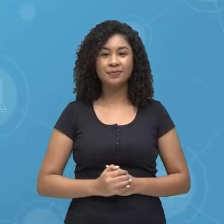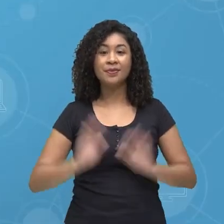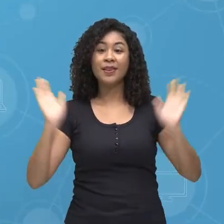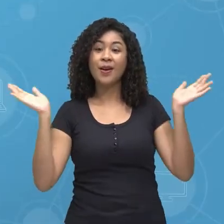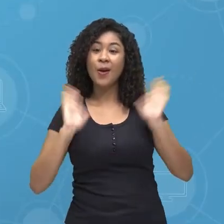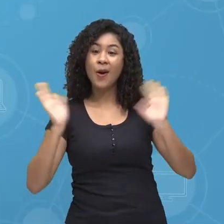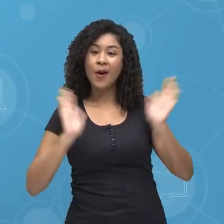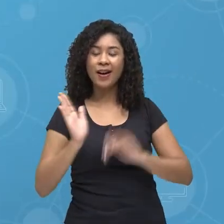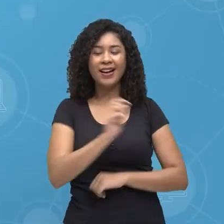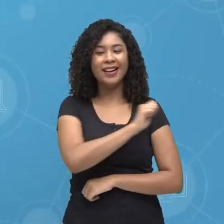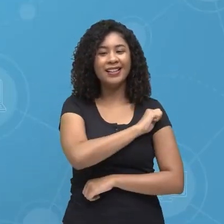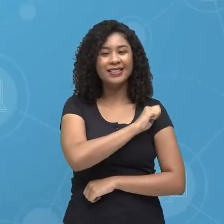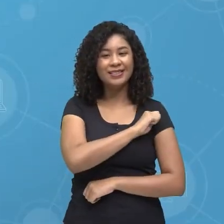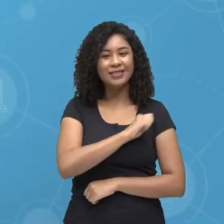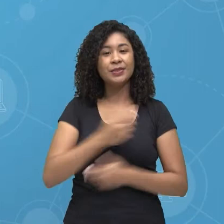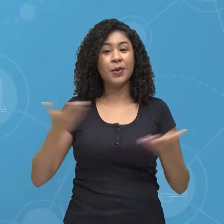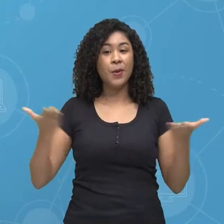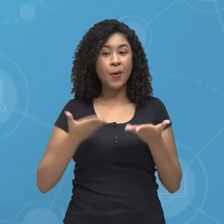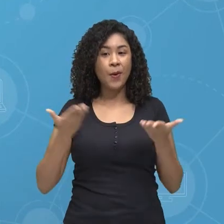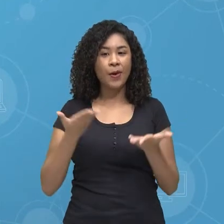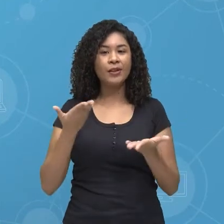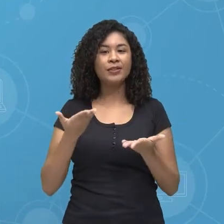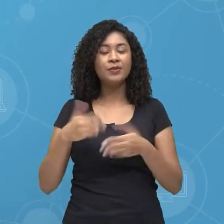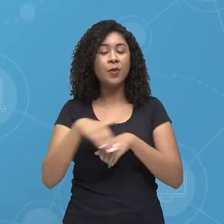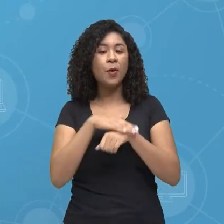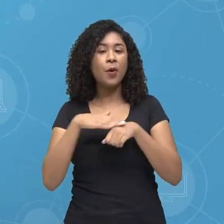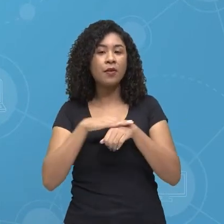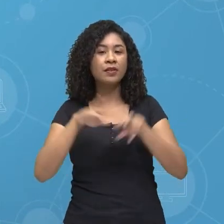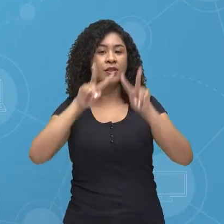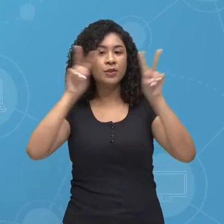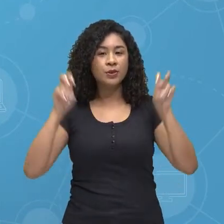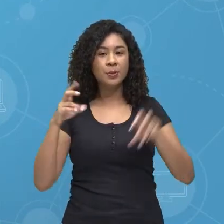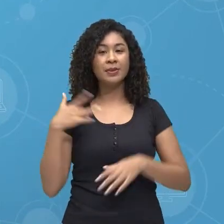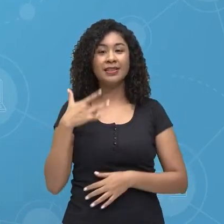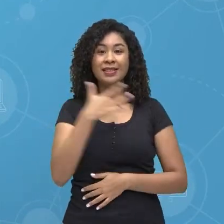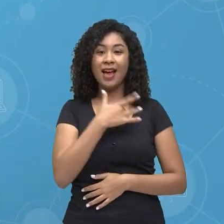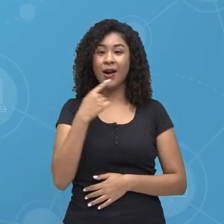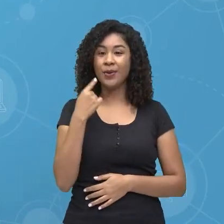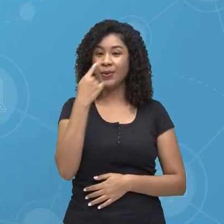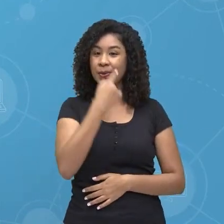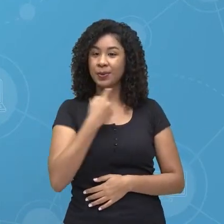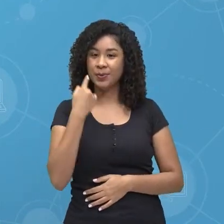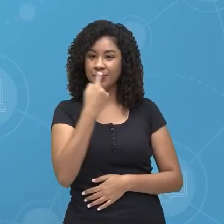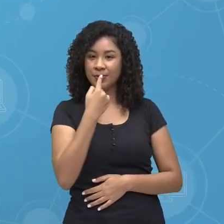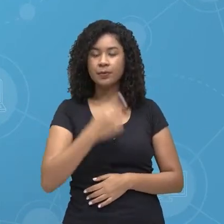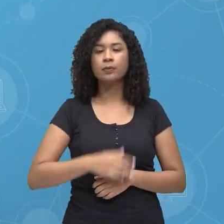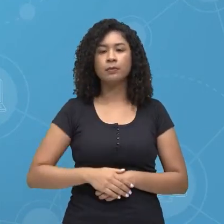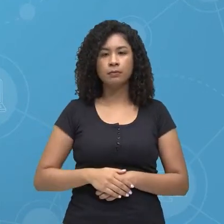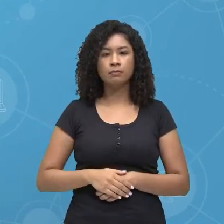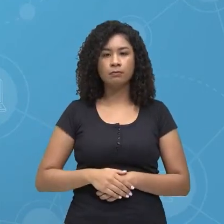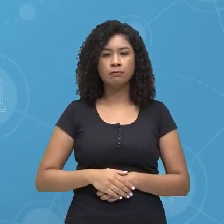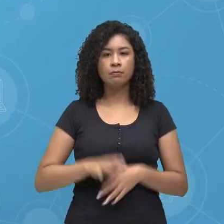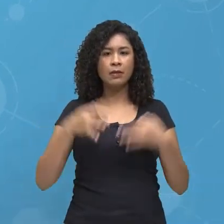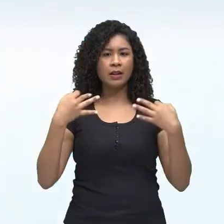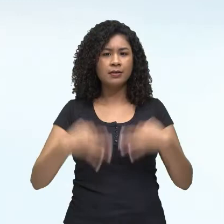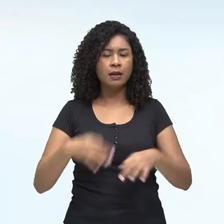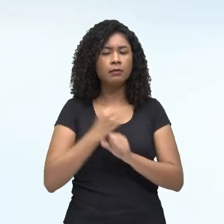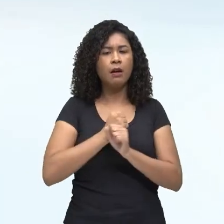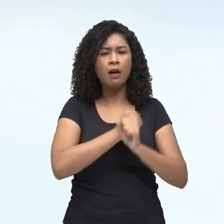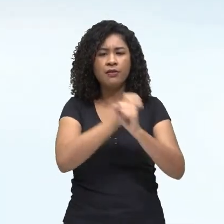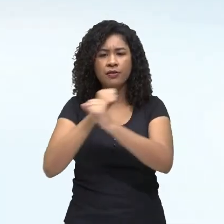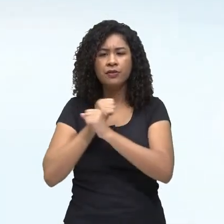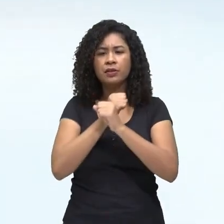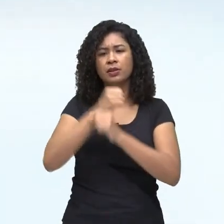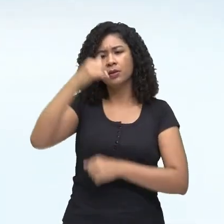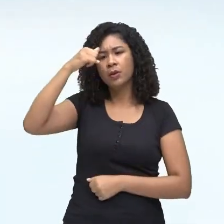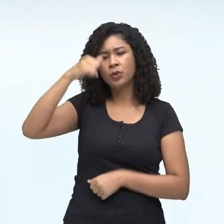Olá, alunos! Nessa aula vamos falar um pouco também sobre saúde bucal. Uma correta saúde bucal previne doenças, nos mantém